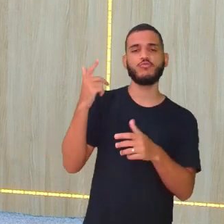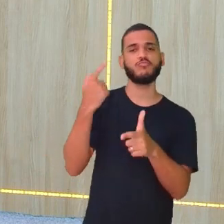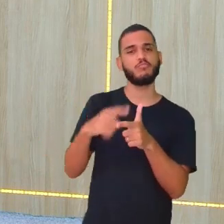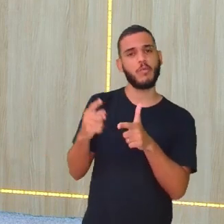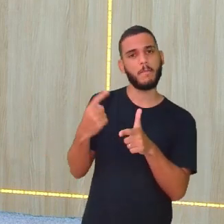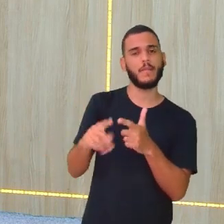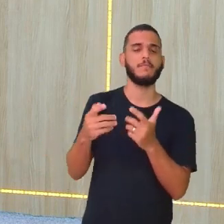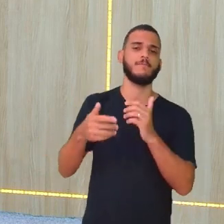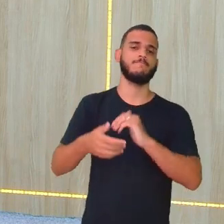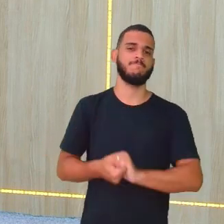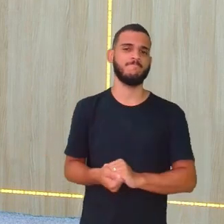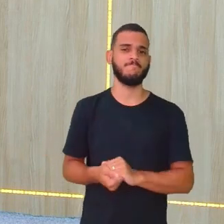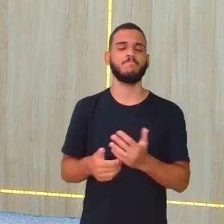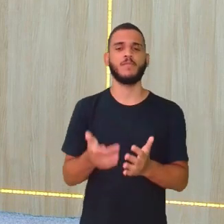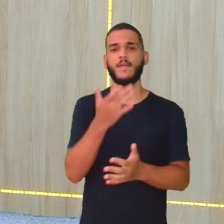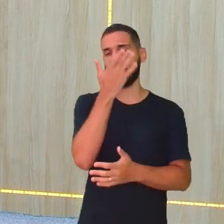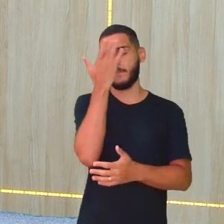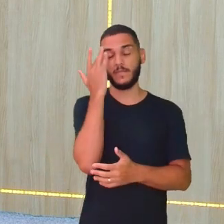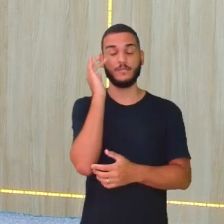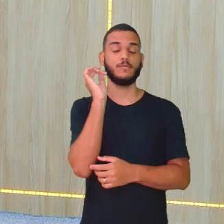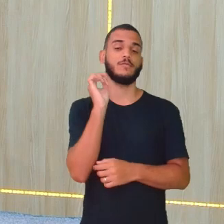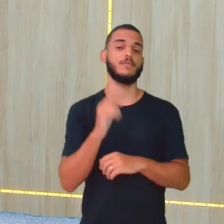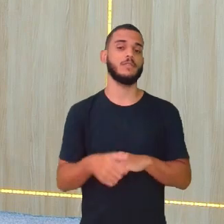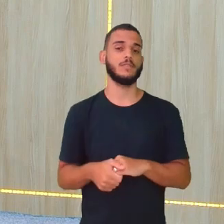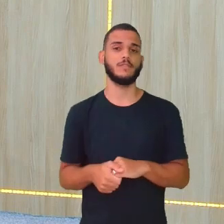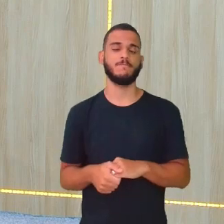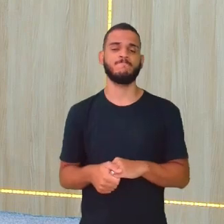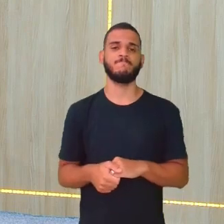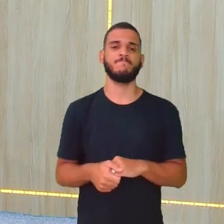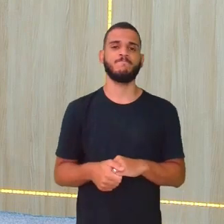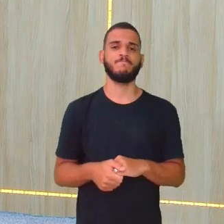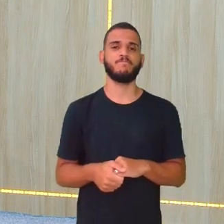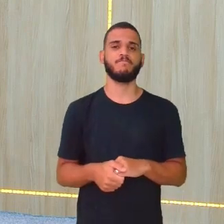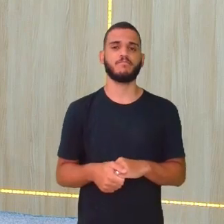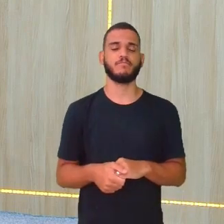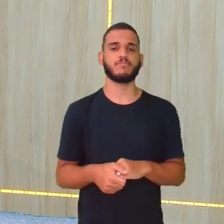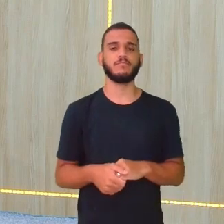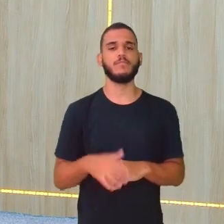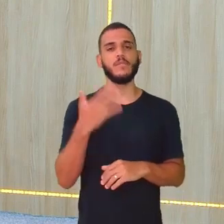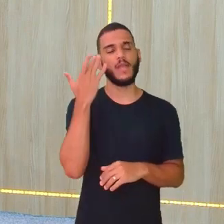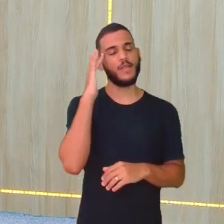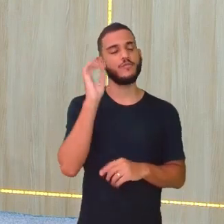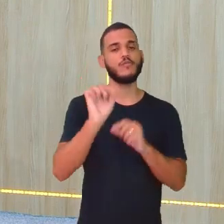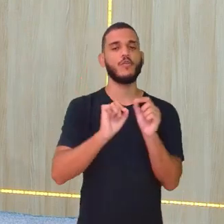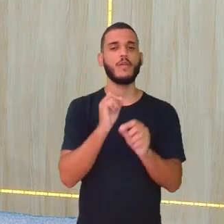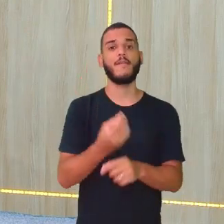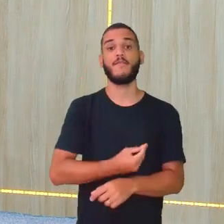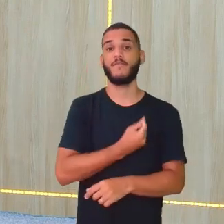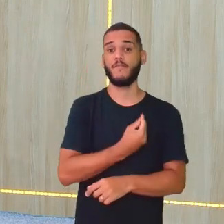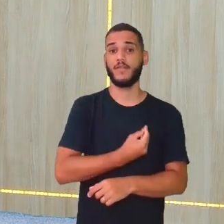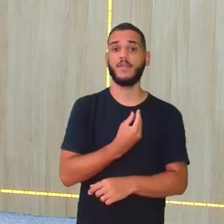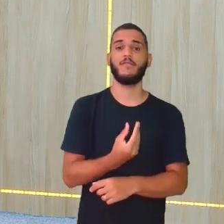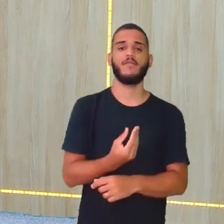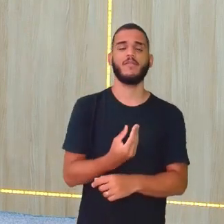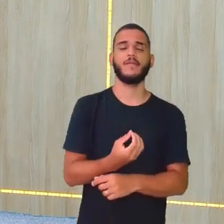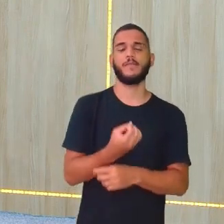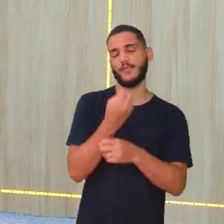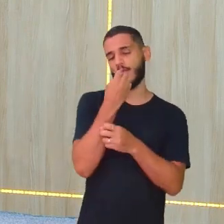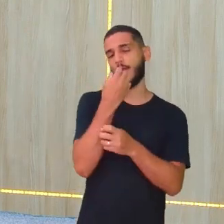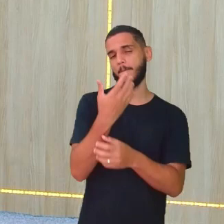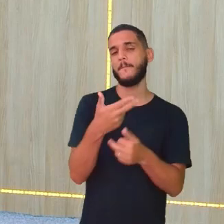problemáticas. São pessoas que, enfim, que acho que vivem determinadas abundâncias